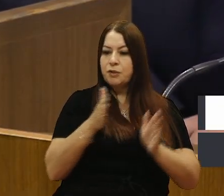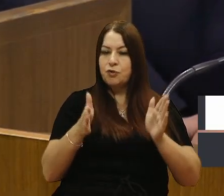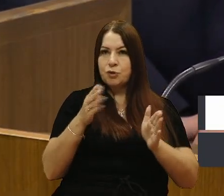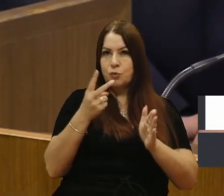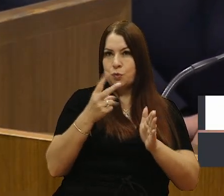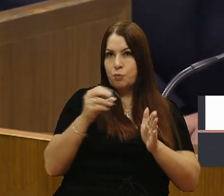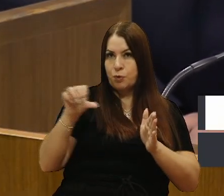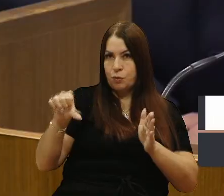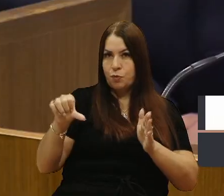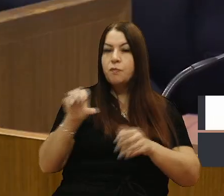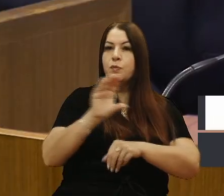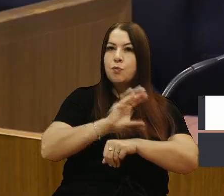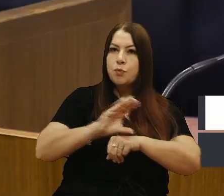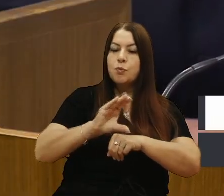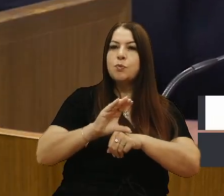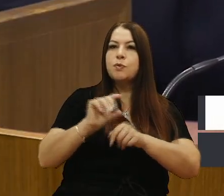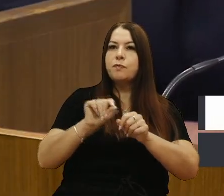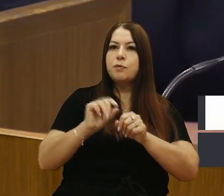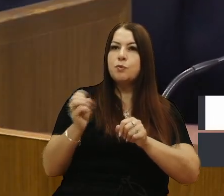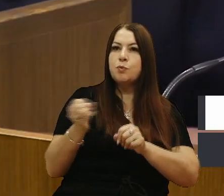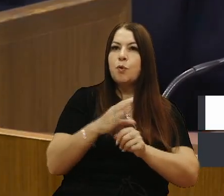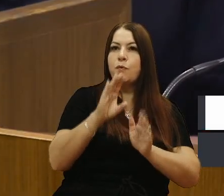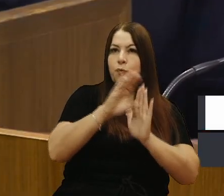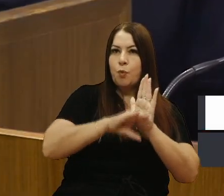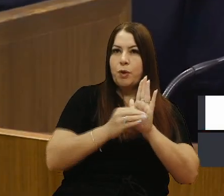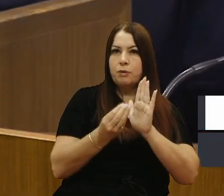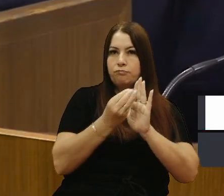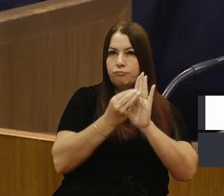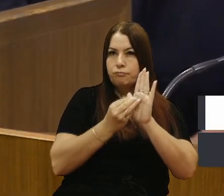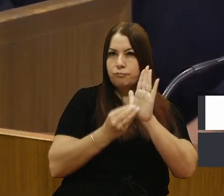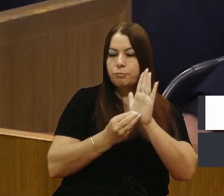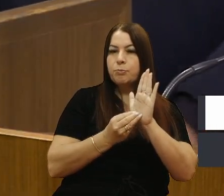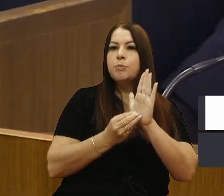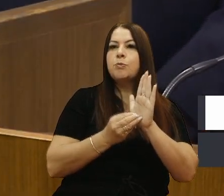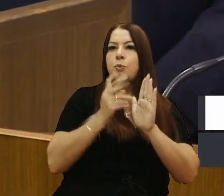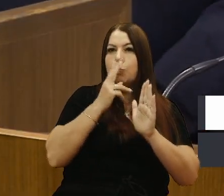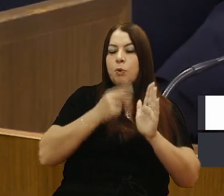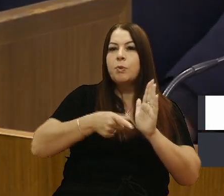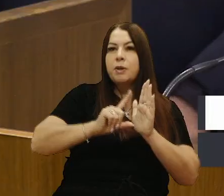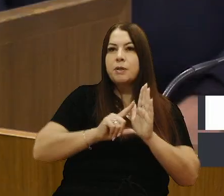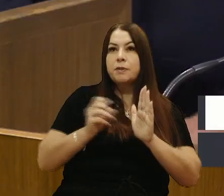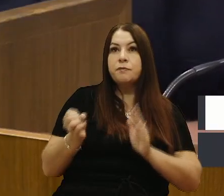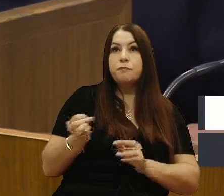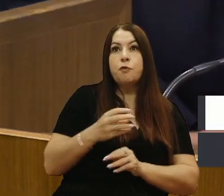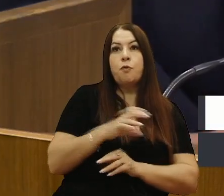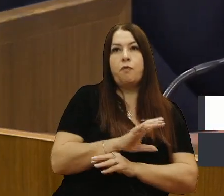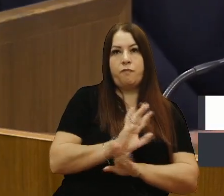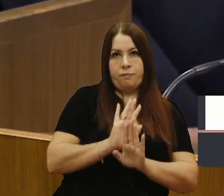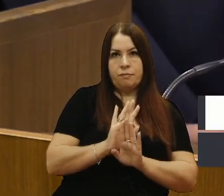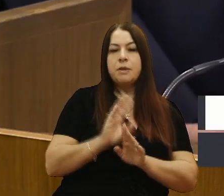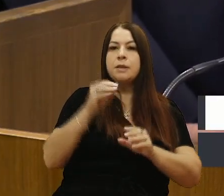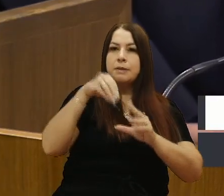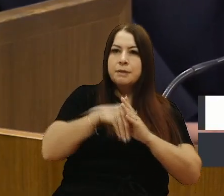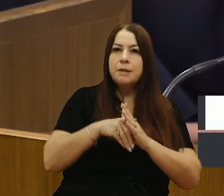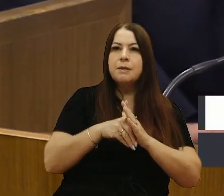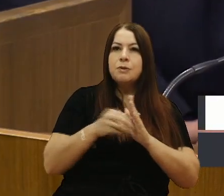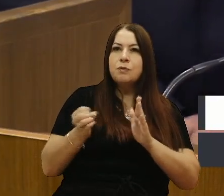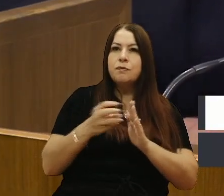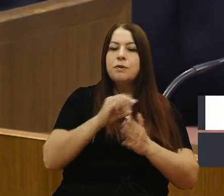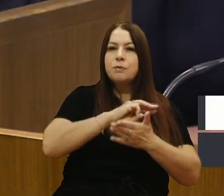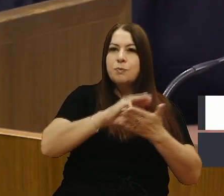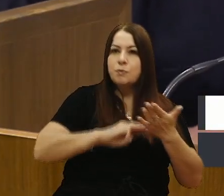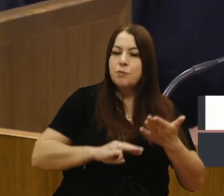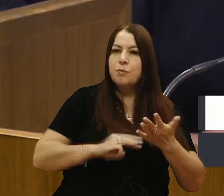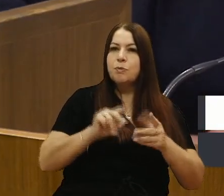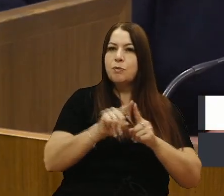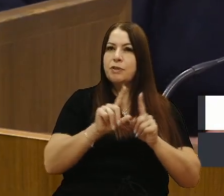2009, o curso construiu um novo currículo, que, assim como o anterior, foi inovador. Dentro das inovações